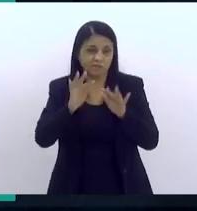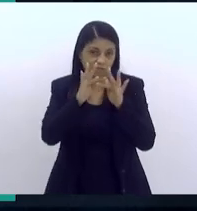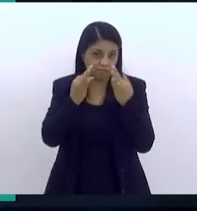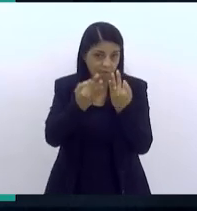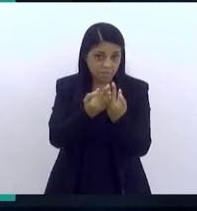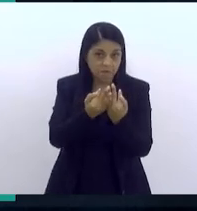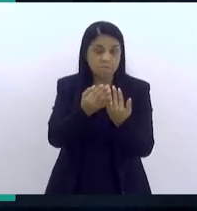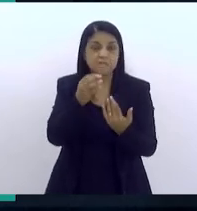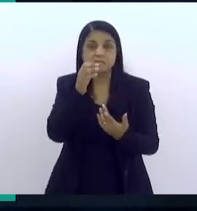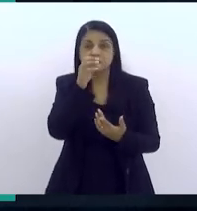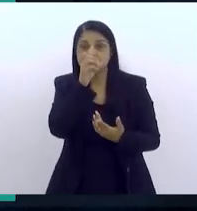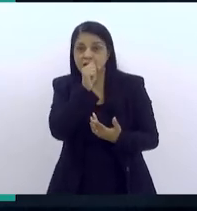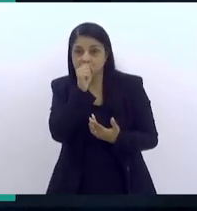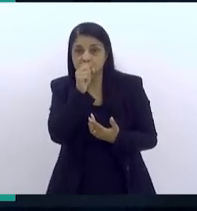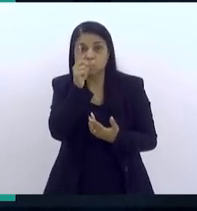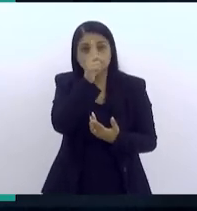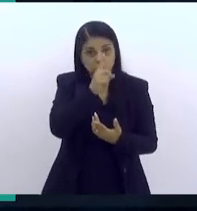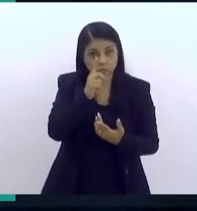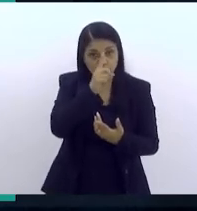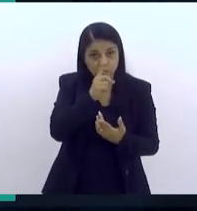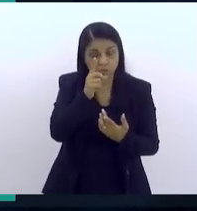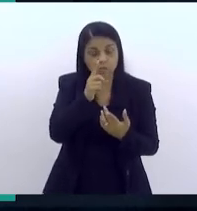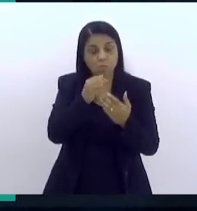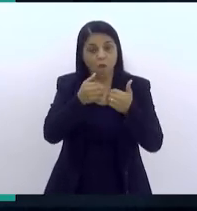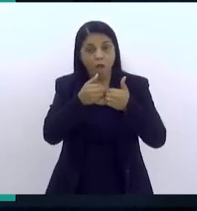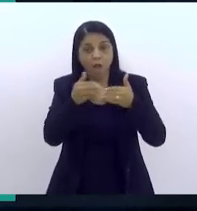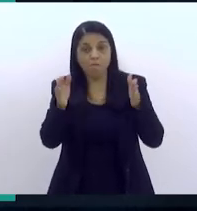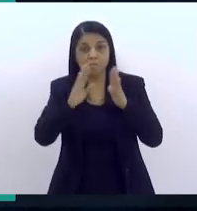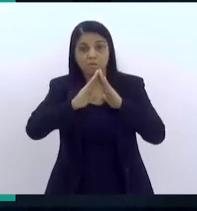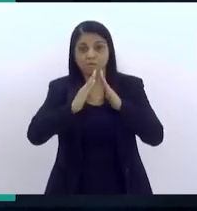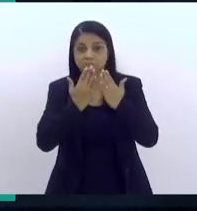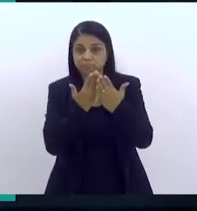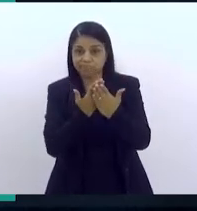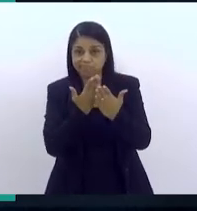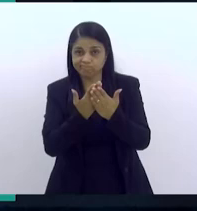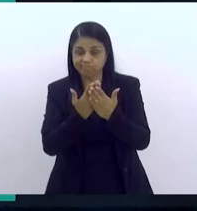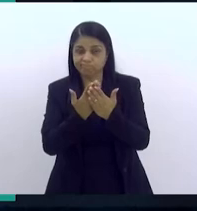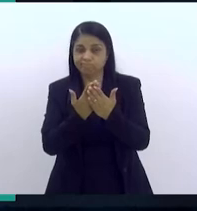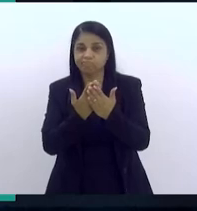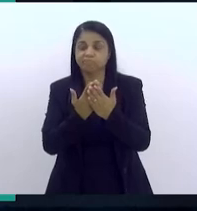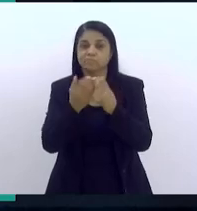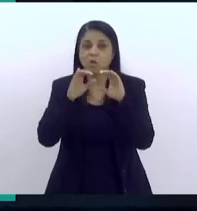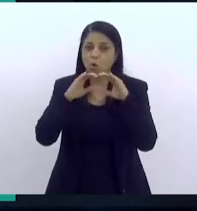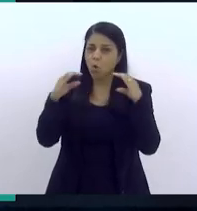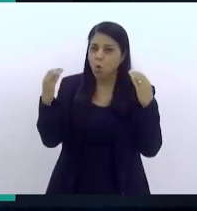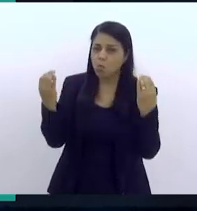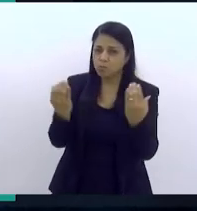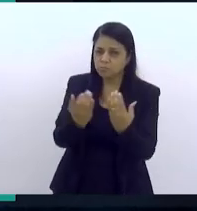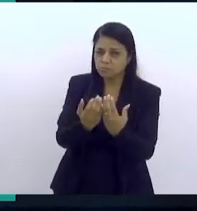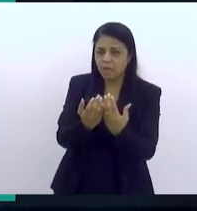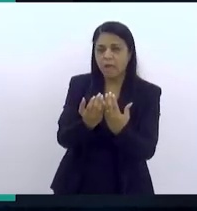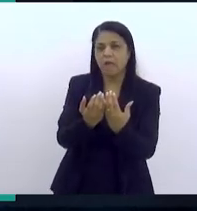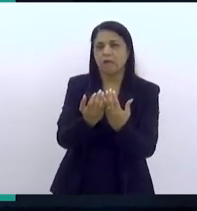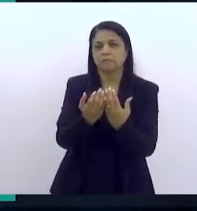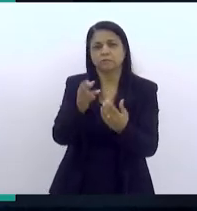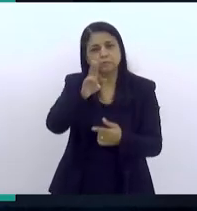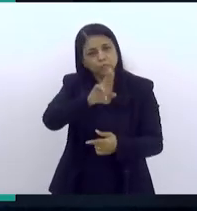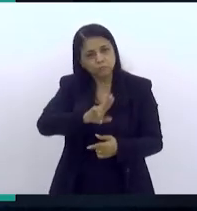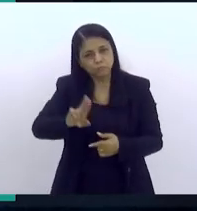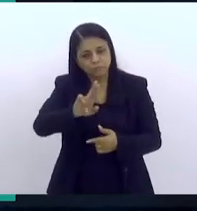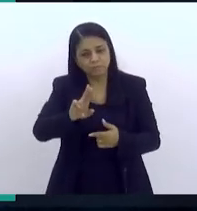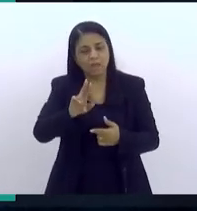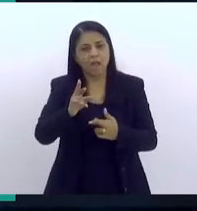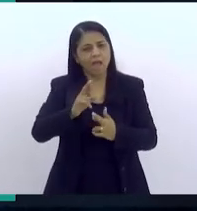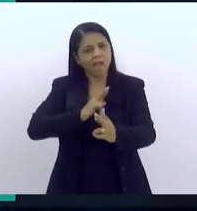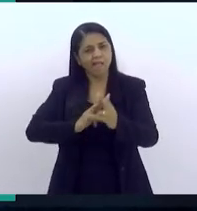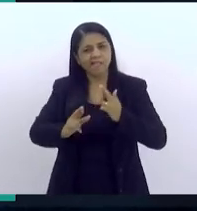envolva os estudantes abrir essa escola também para práticas da comunidade criar essa relação